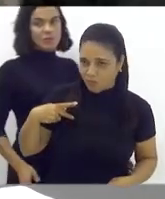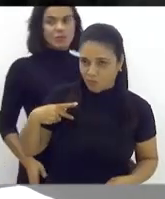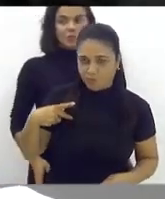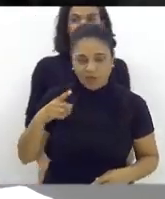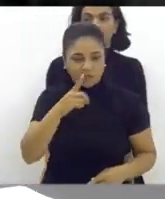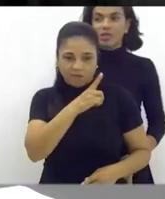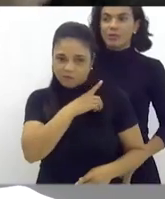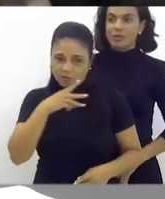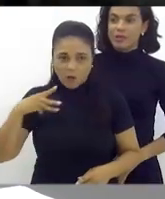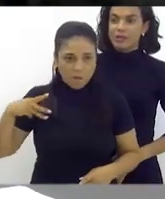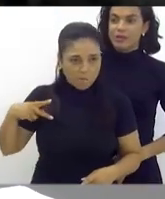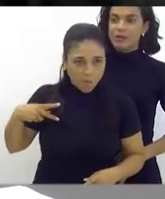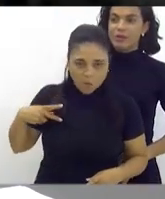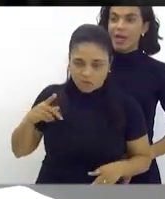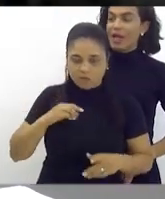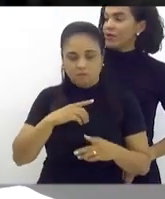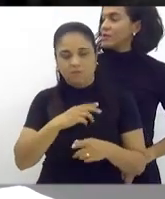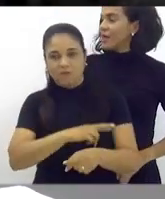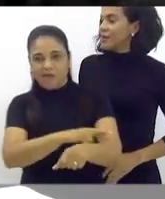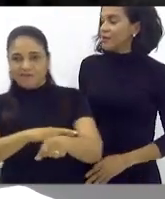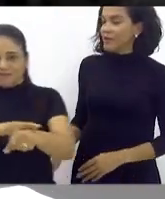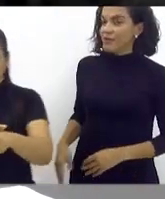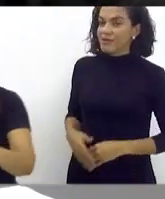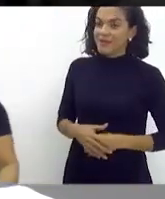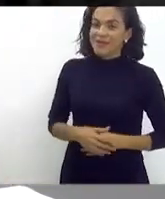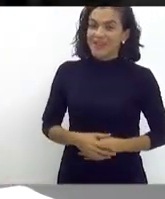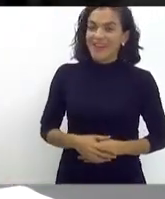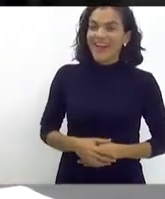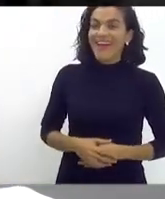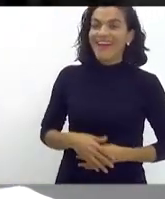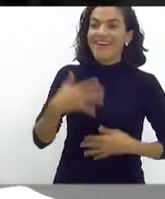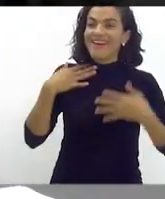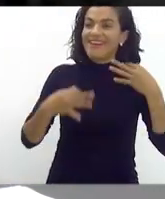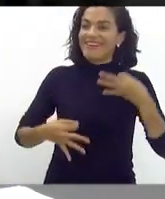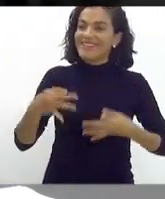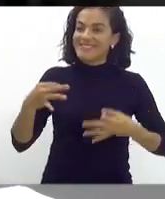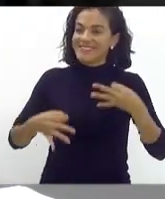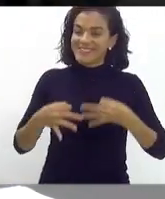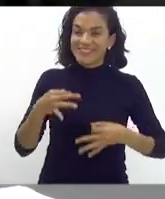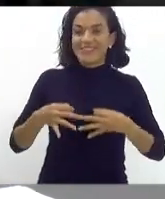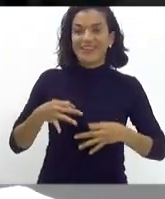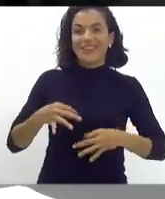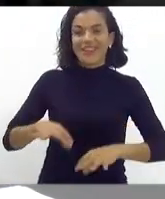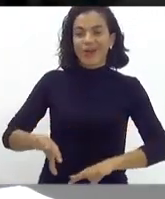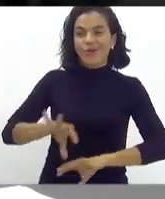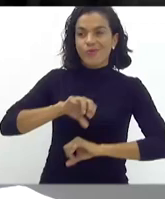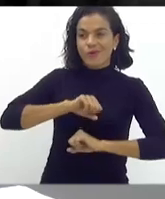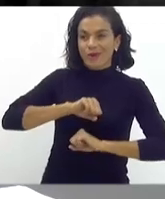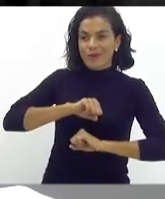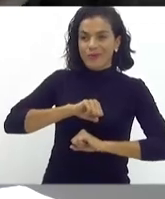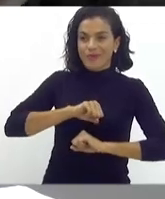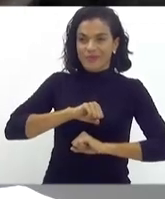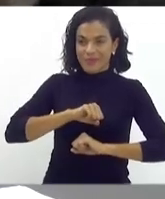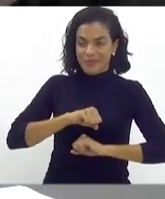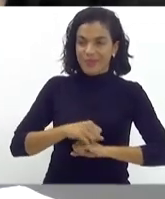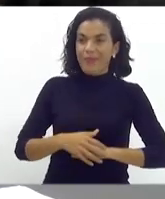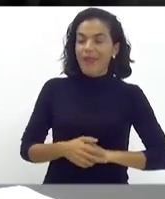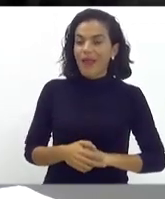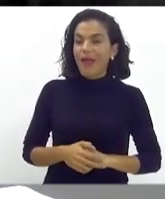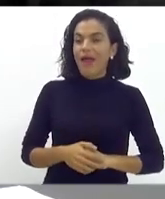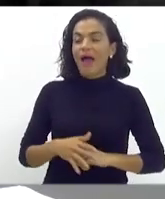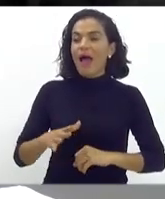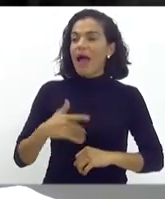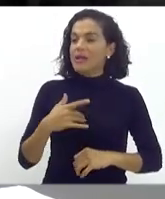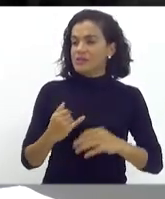a Defensoria Pública o racismo está na nossa sociedade eu acho que é algo muito é muito maior ele transcende a